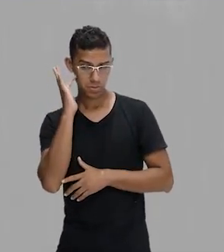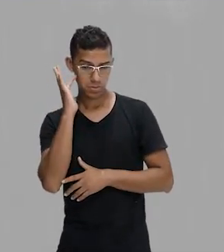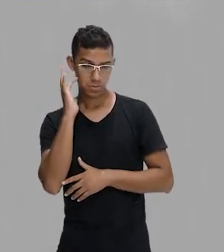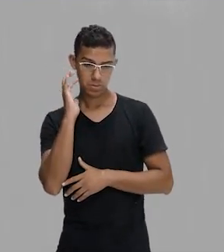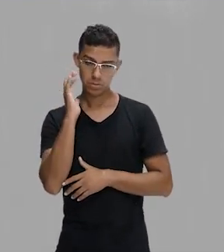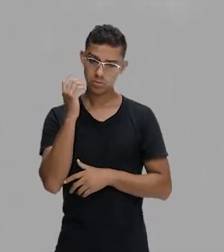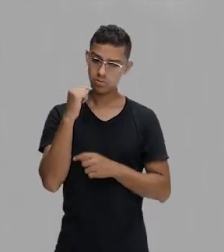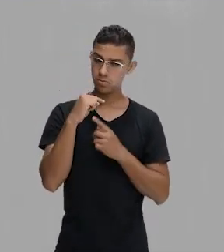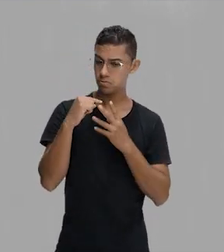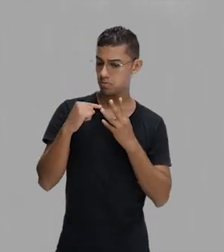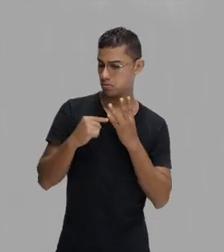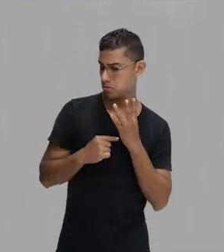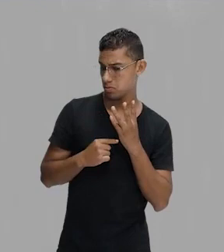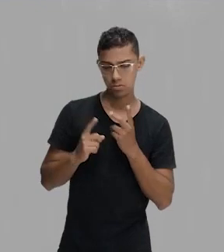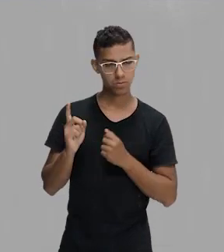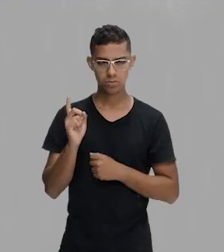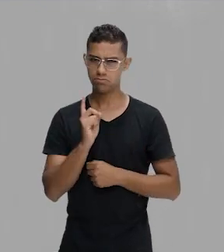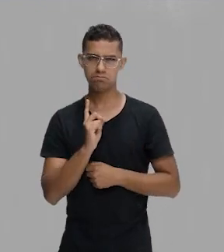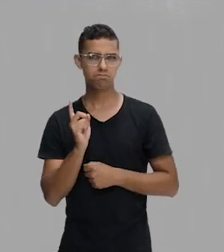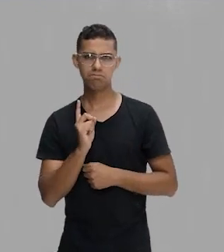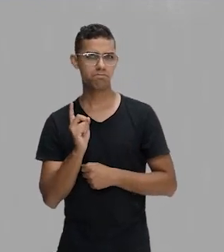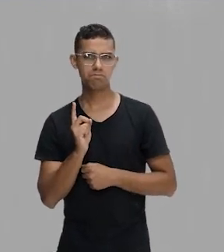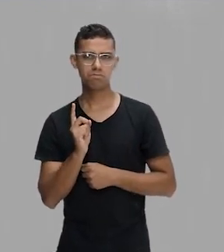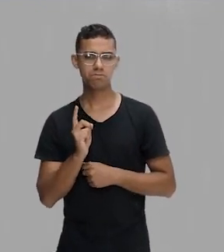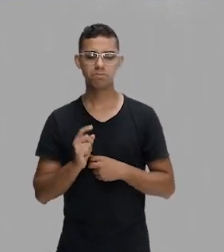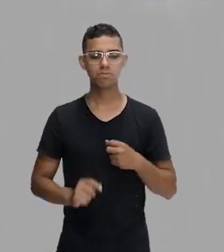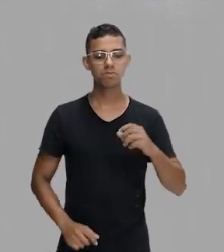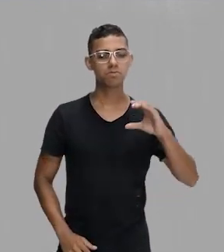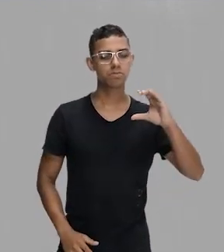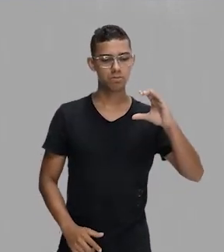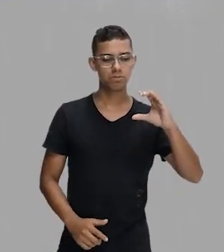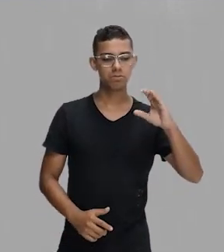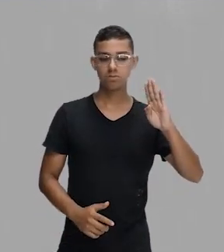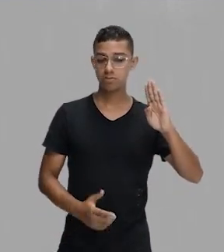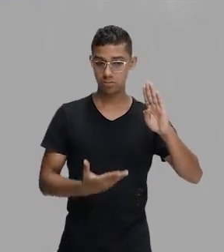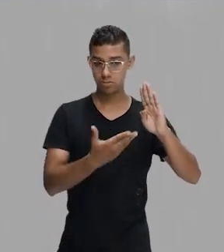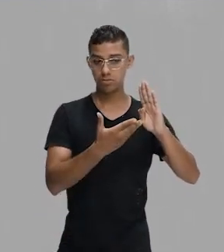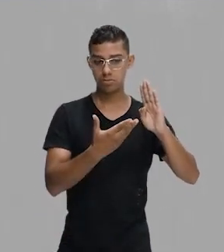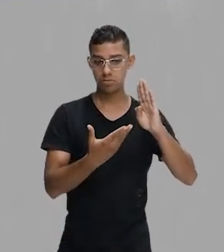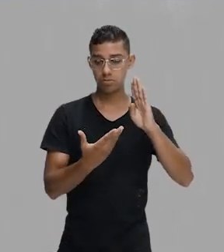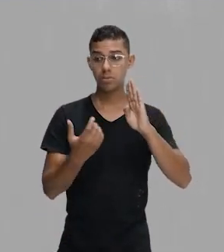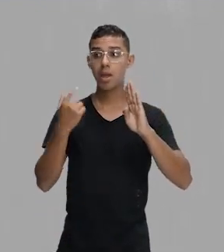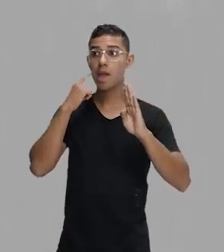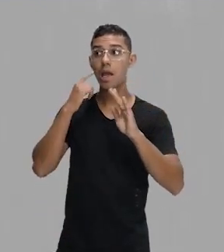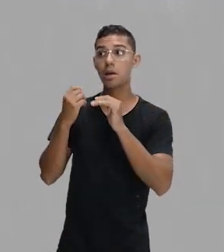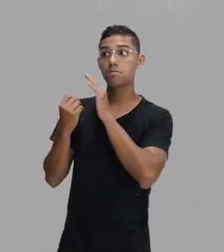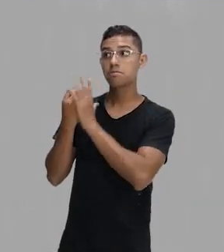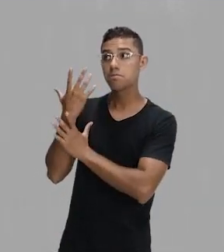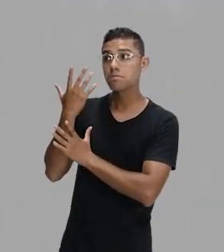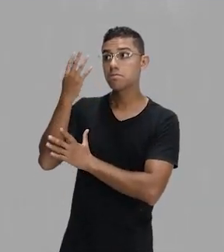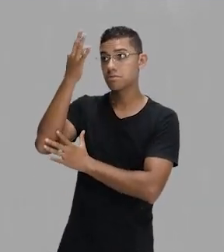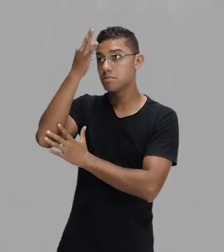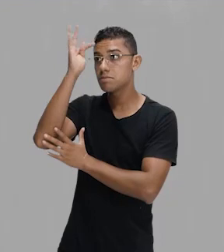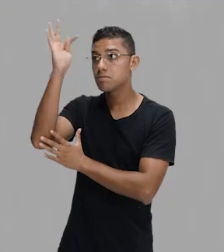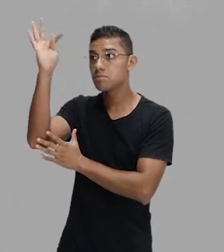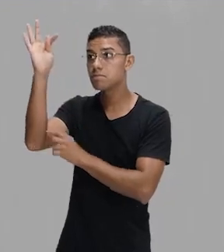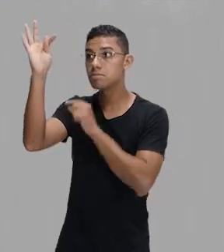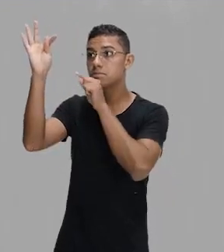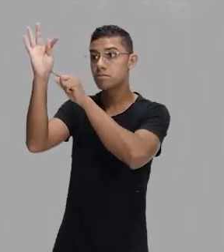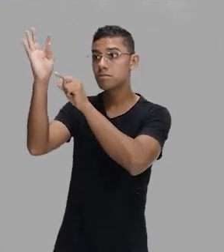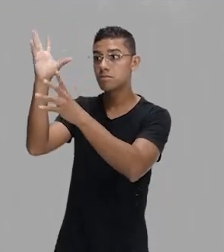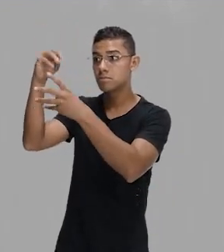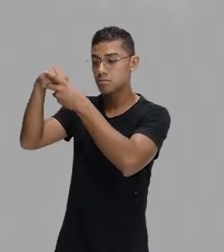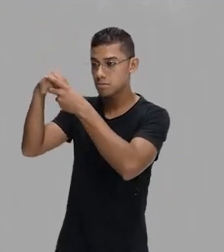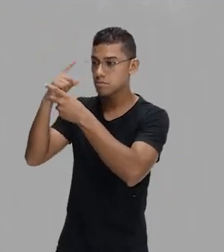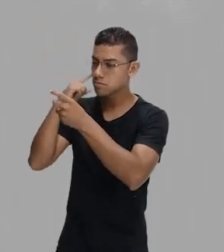Com certeza, não. Não seria. Seria criar uma teoria sobre isso? Criar uma teoria?